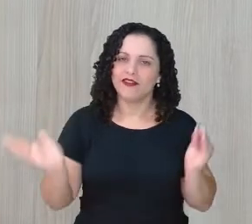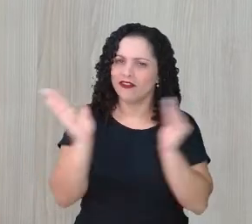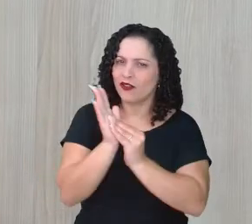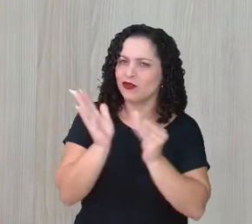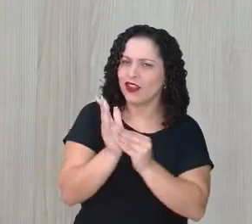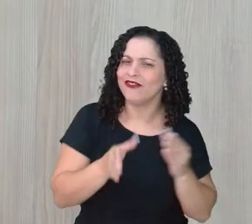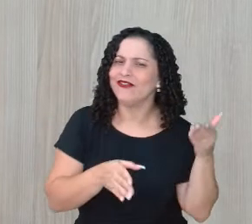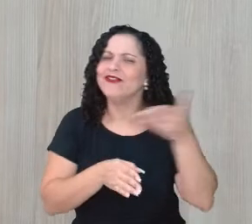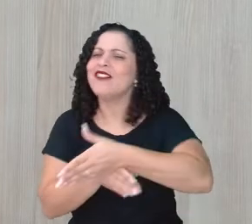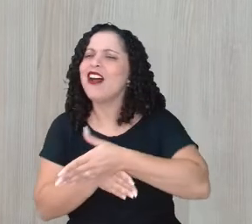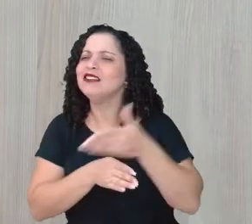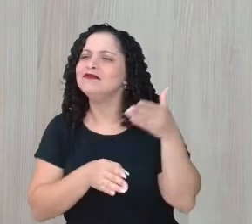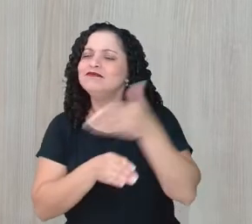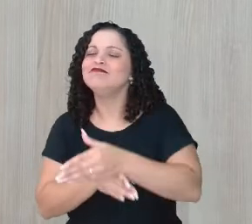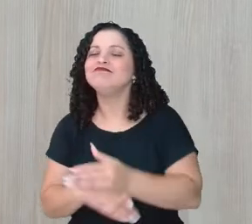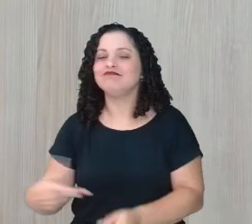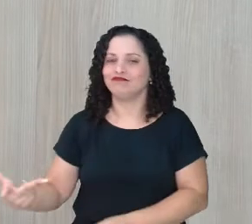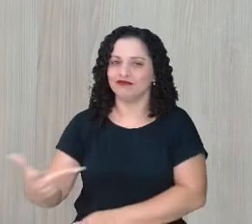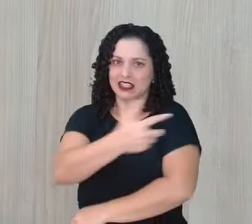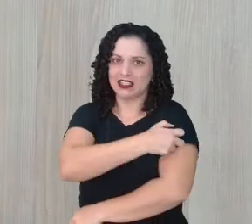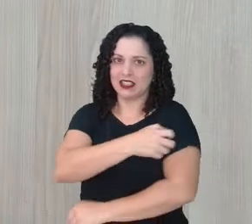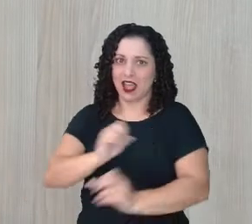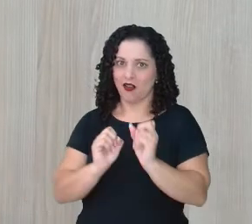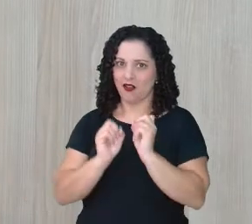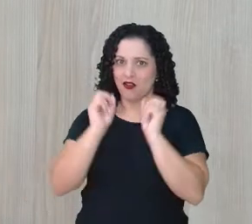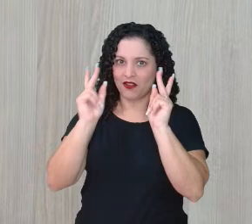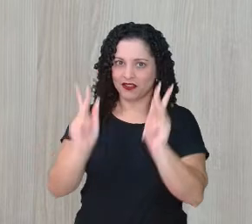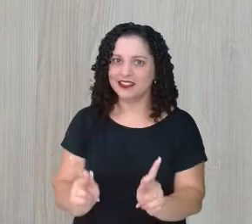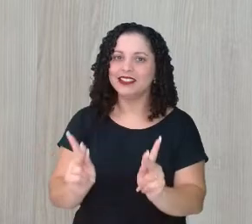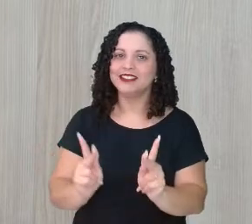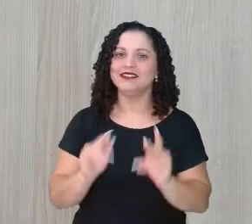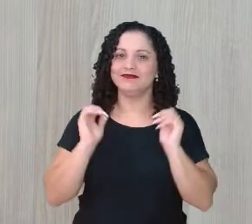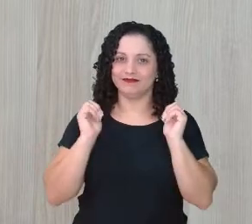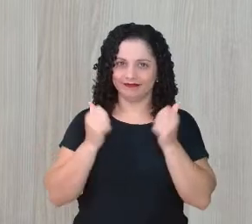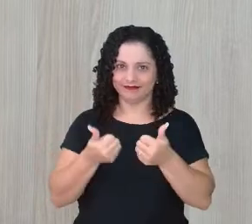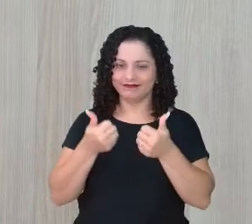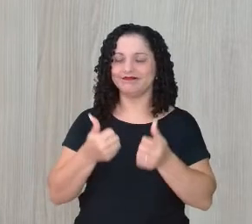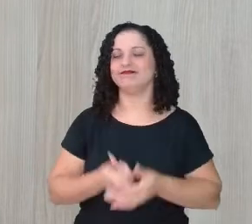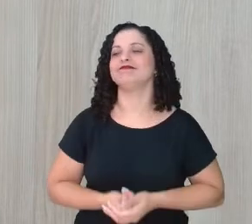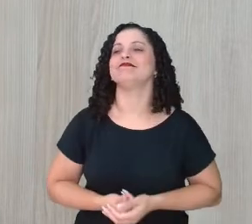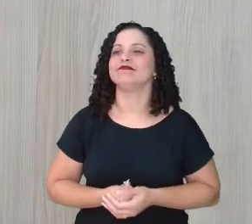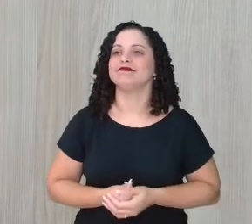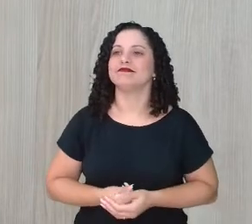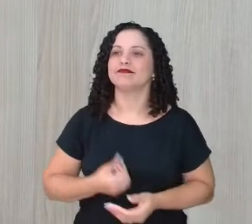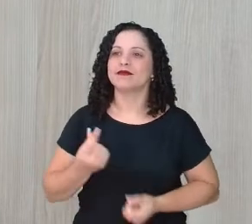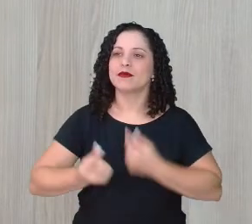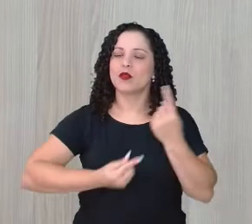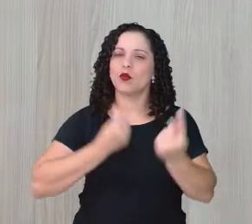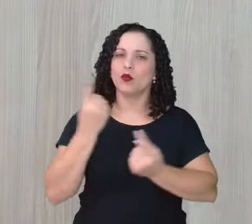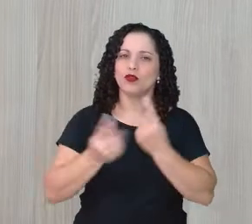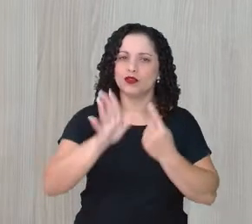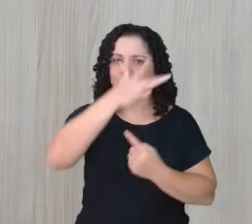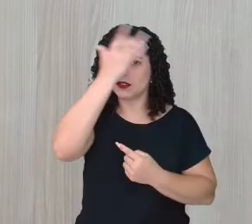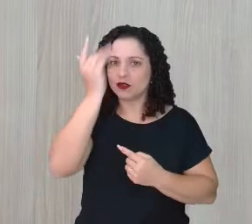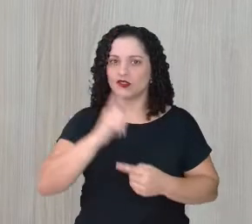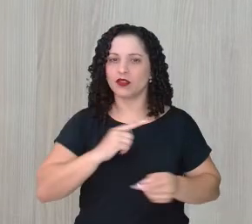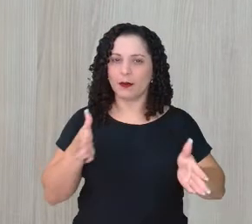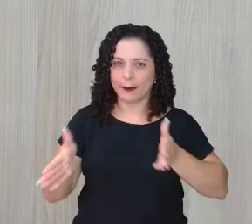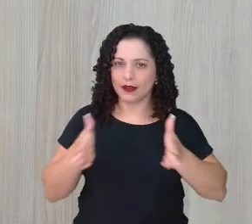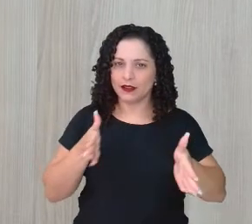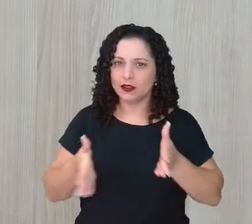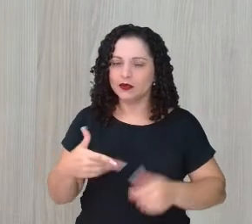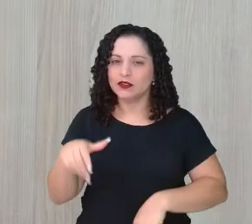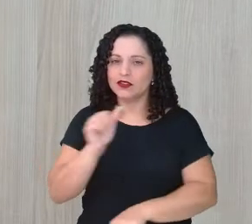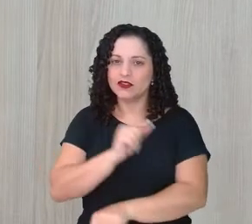esquema vacinal ali, que nós vemos que está faltando ainda o vacinal completo, Alguns porque não está na época, Porque tem o prazo